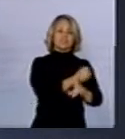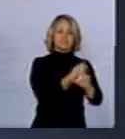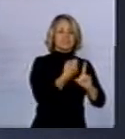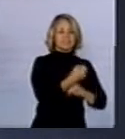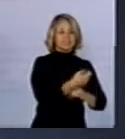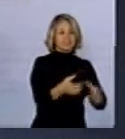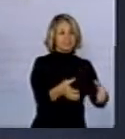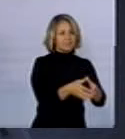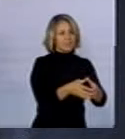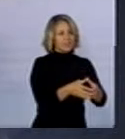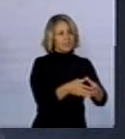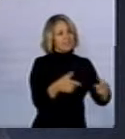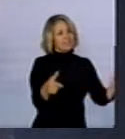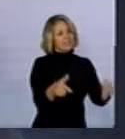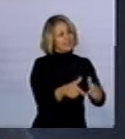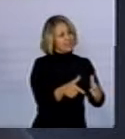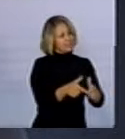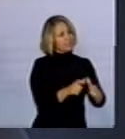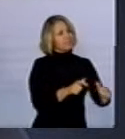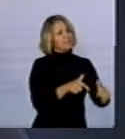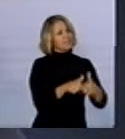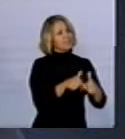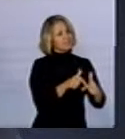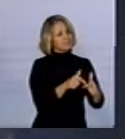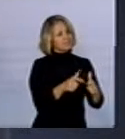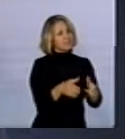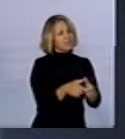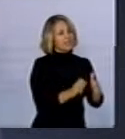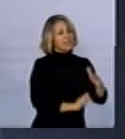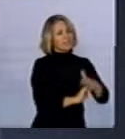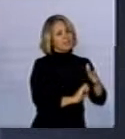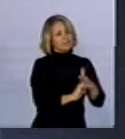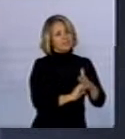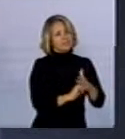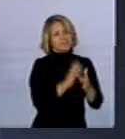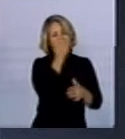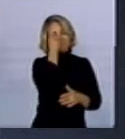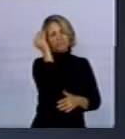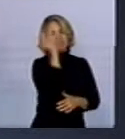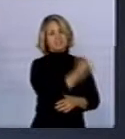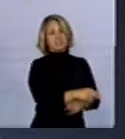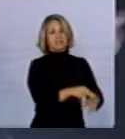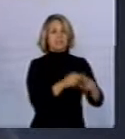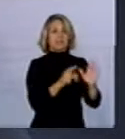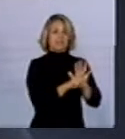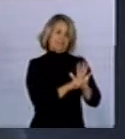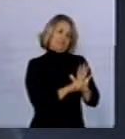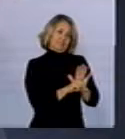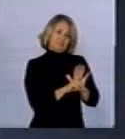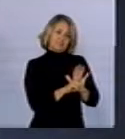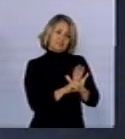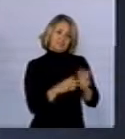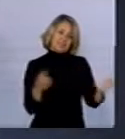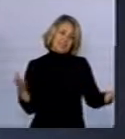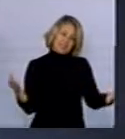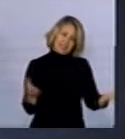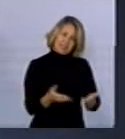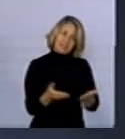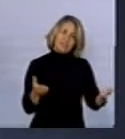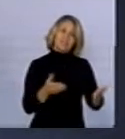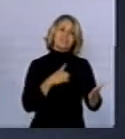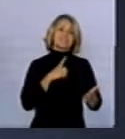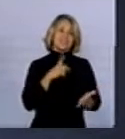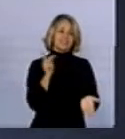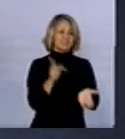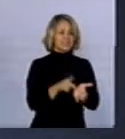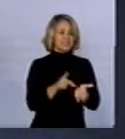operadores, que foram simplesmente ignorados pela Lei 12.485 de 2011 e agora estão tendo